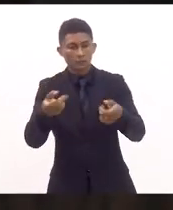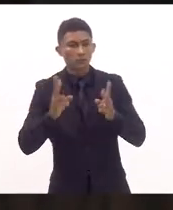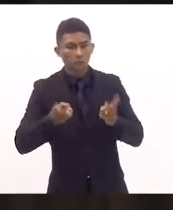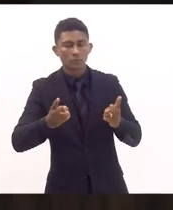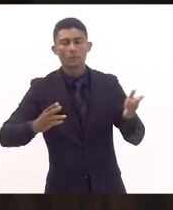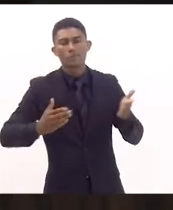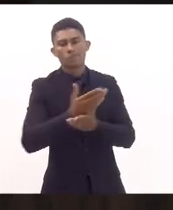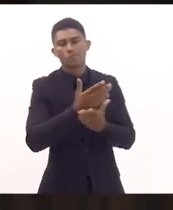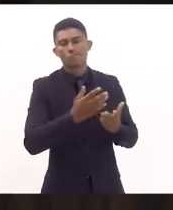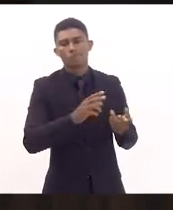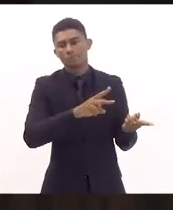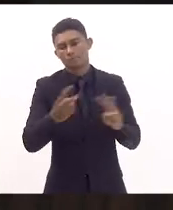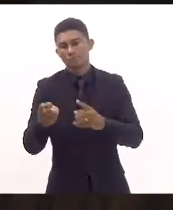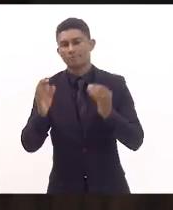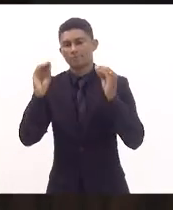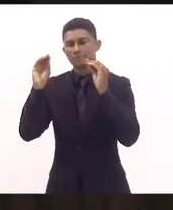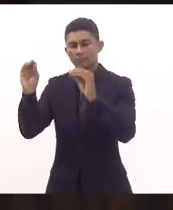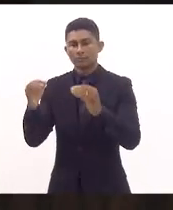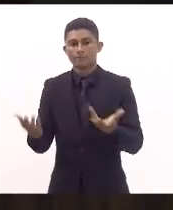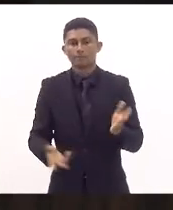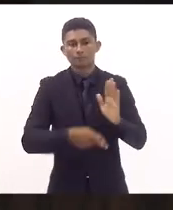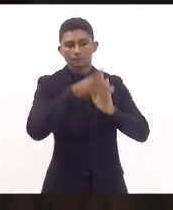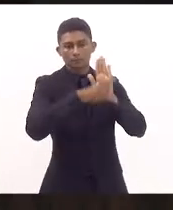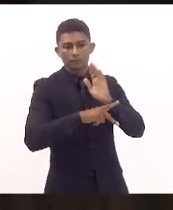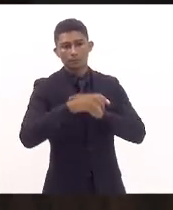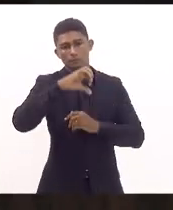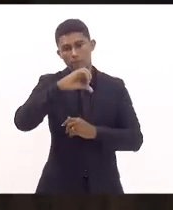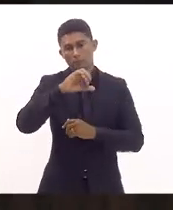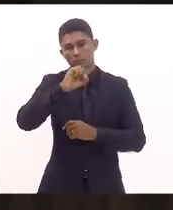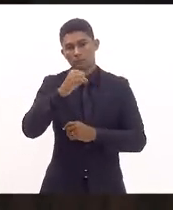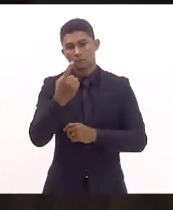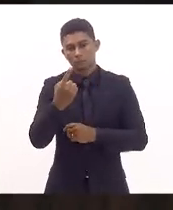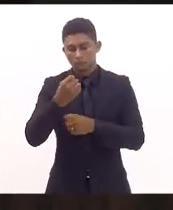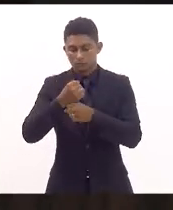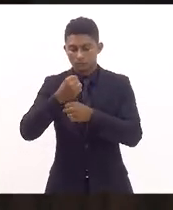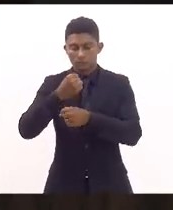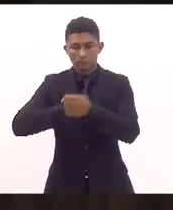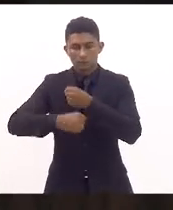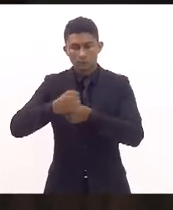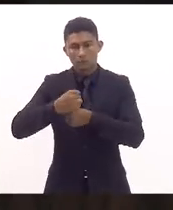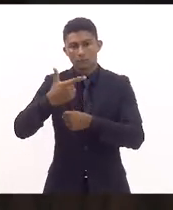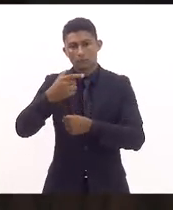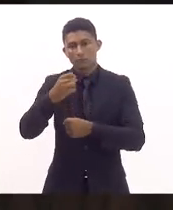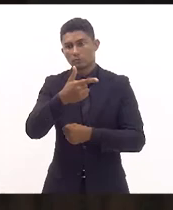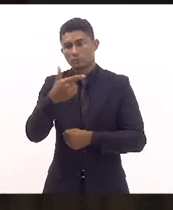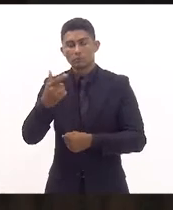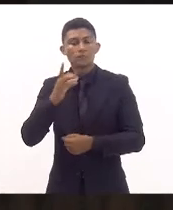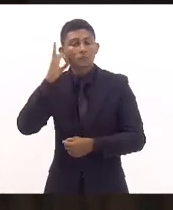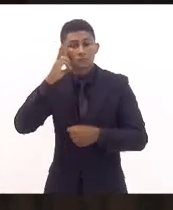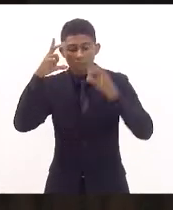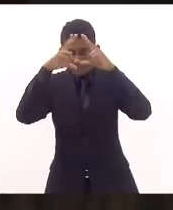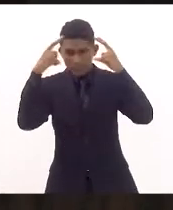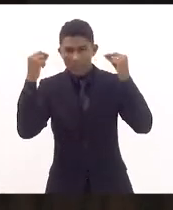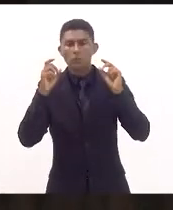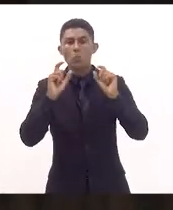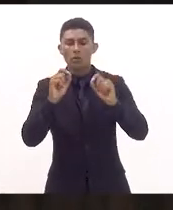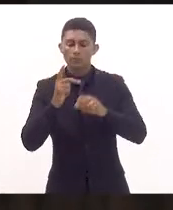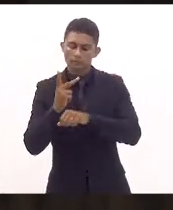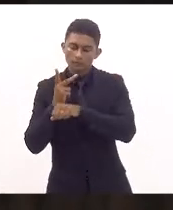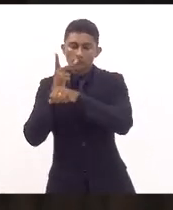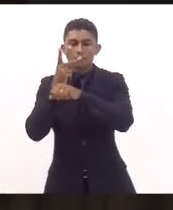estão, aprovado, vai à promulgação. Projeto de resolução 981 de 22, de autoria da deputada enfermeira Rejane, que concede o